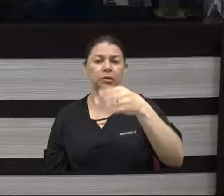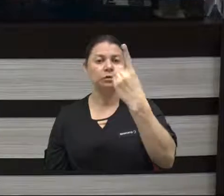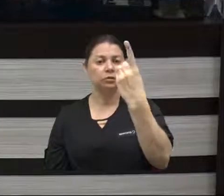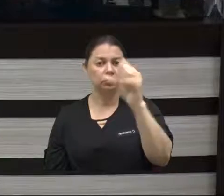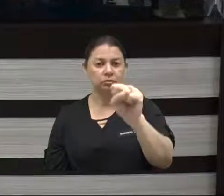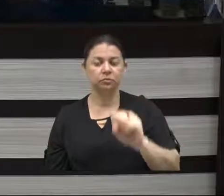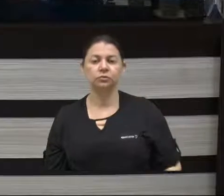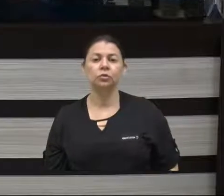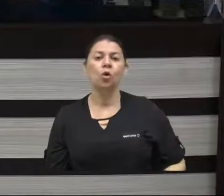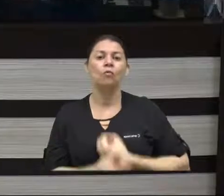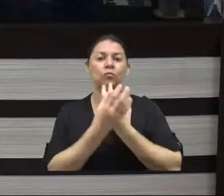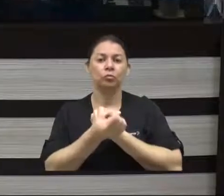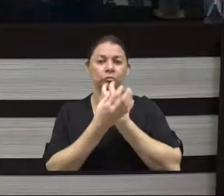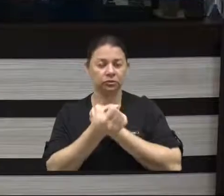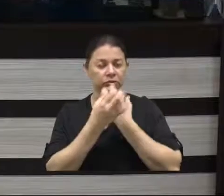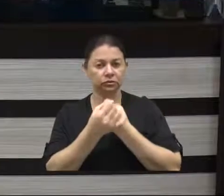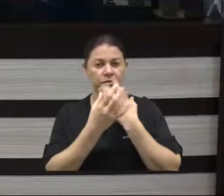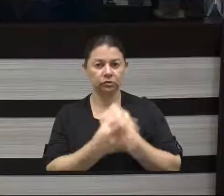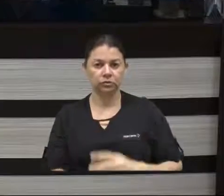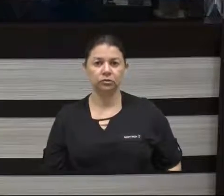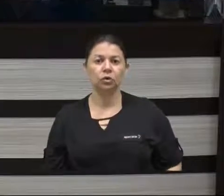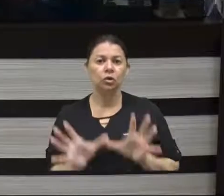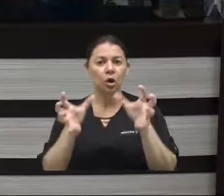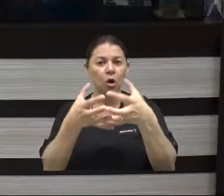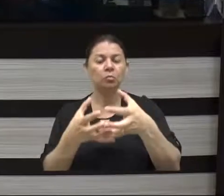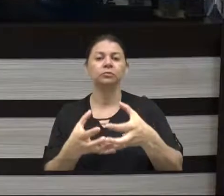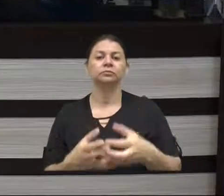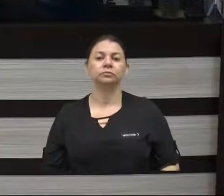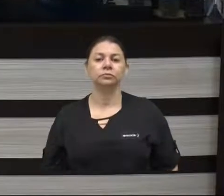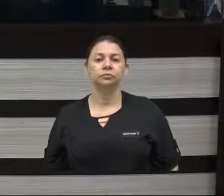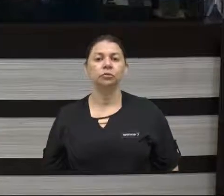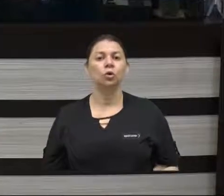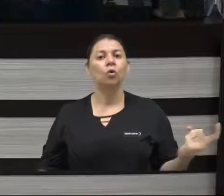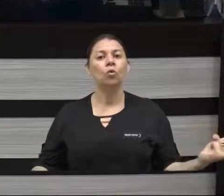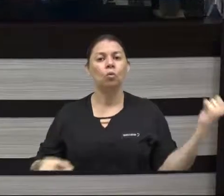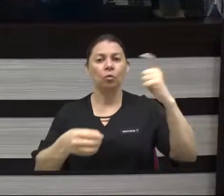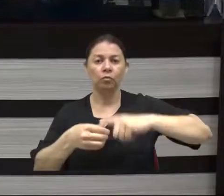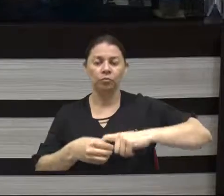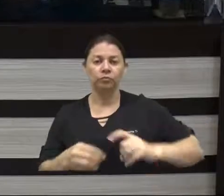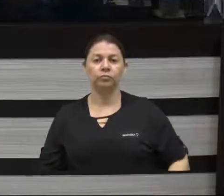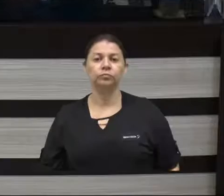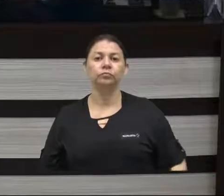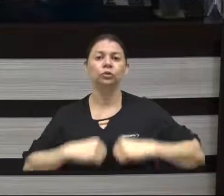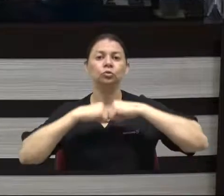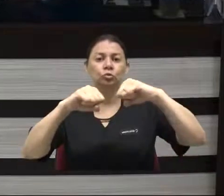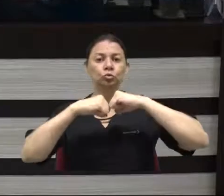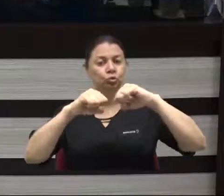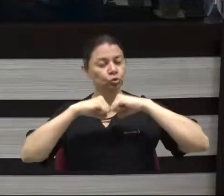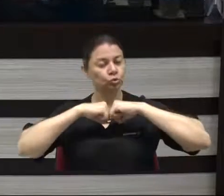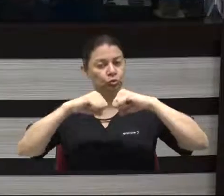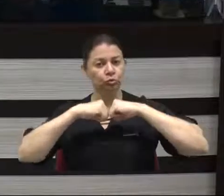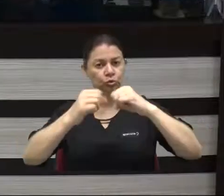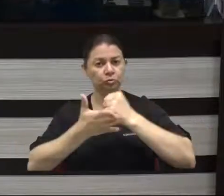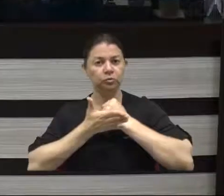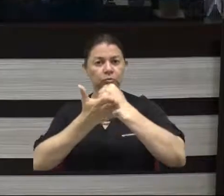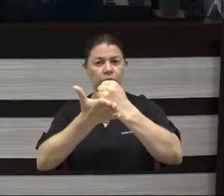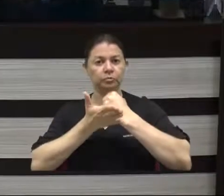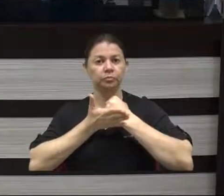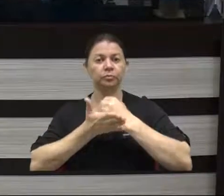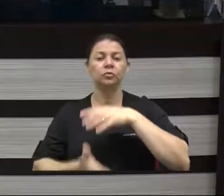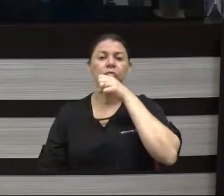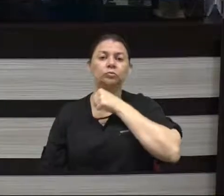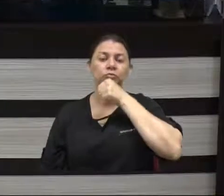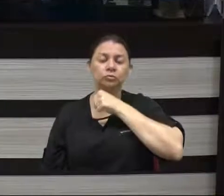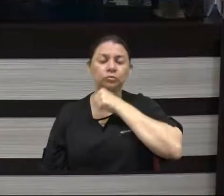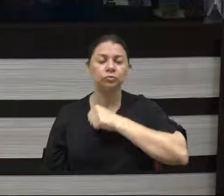Poder Executivo sobre o convênio com a empresa de ônibus que transporta os grupos da terceira idade de Limeira. Vereadora Lucineza Aparecida Bogo. Em